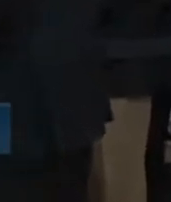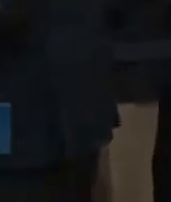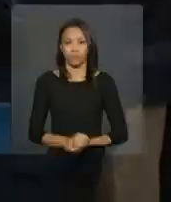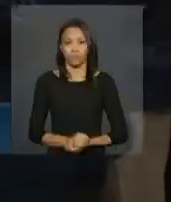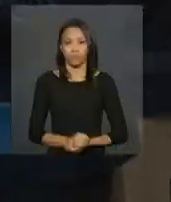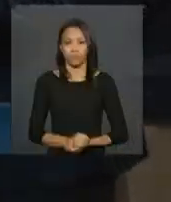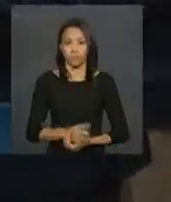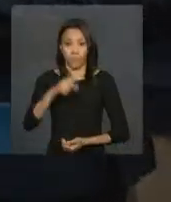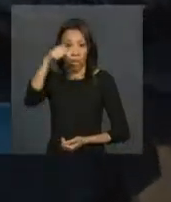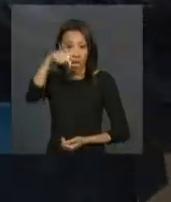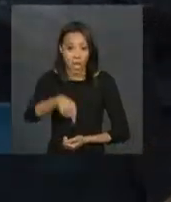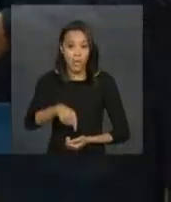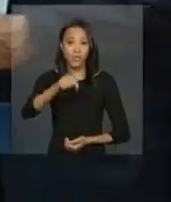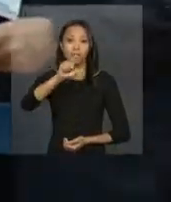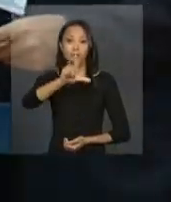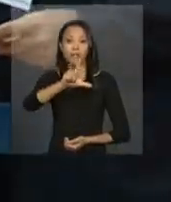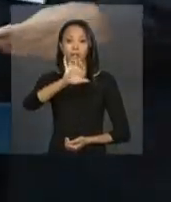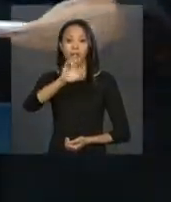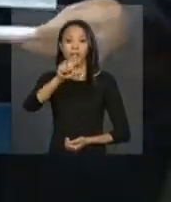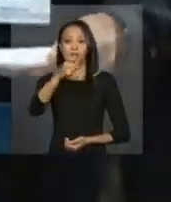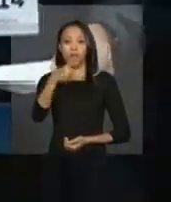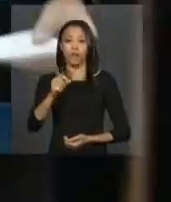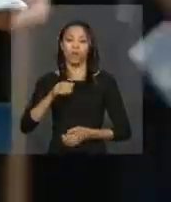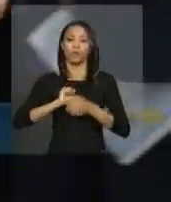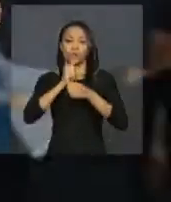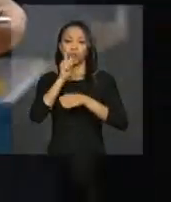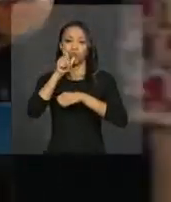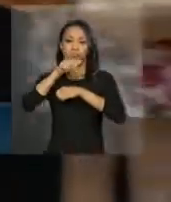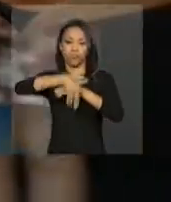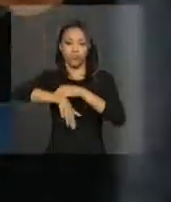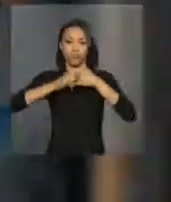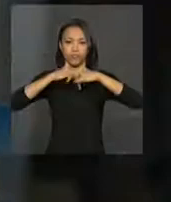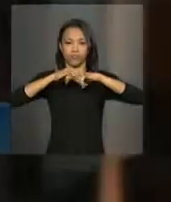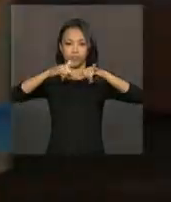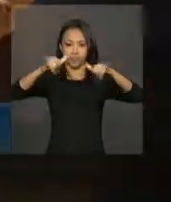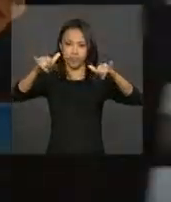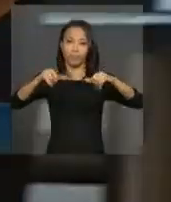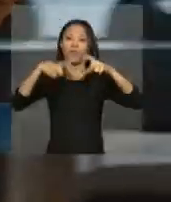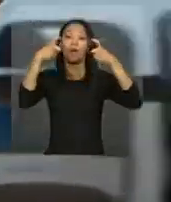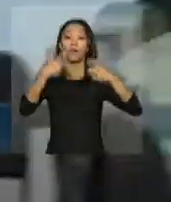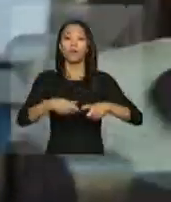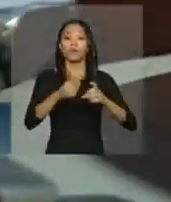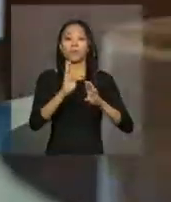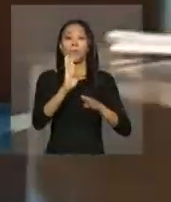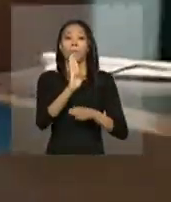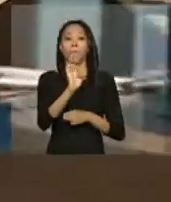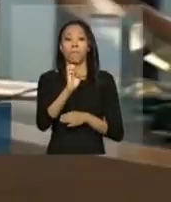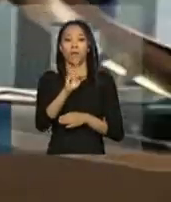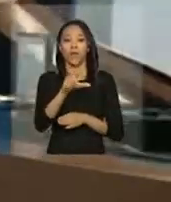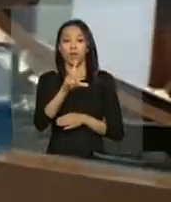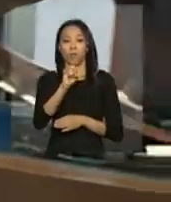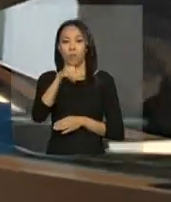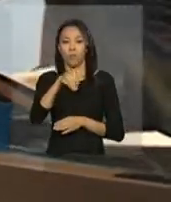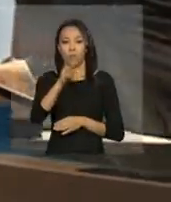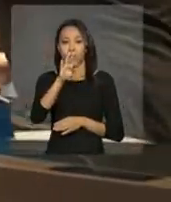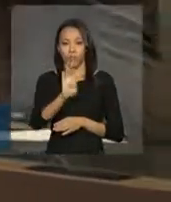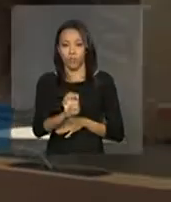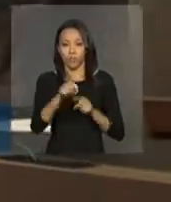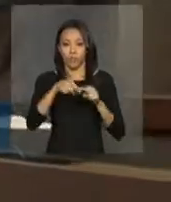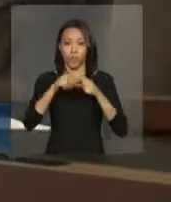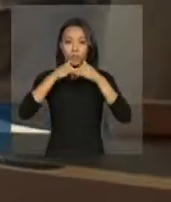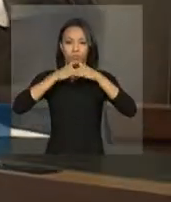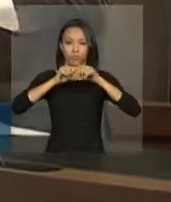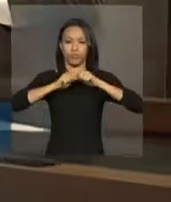Esse é o leilão da linha de transmissão que vai ligar a hidroelétrica de Belo Monte no Pará os centros consumidores de